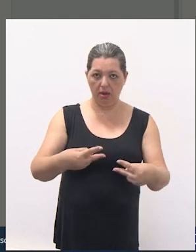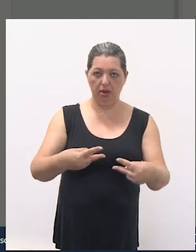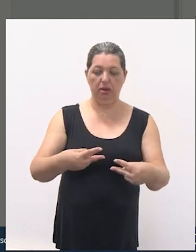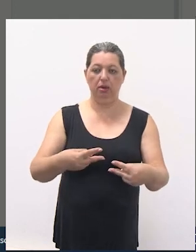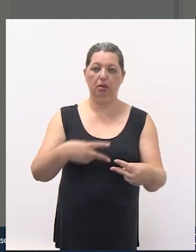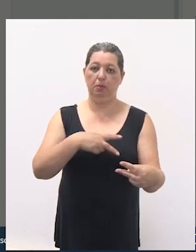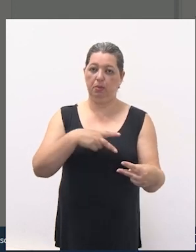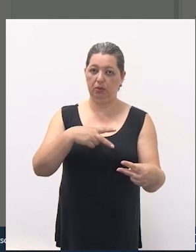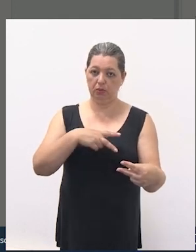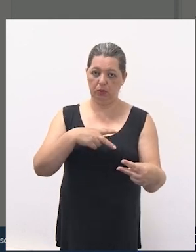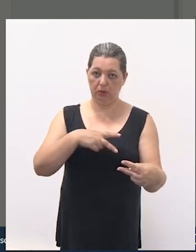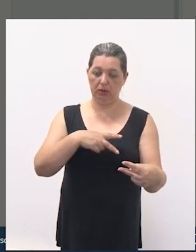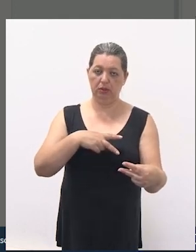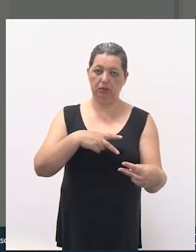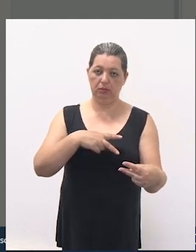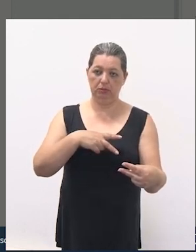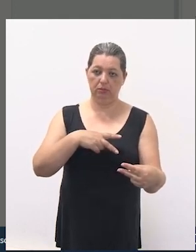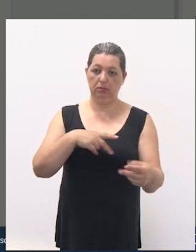sua